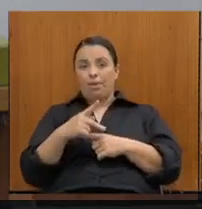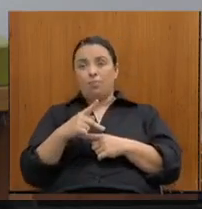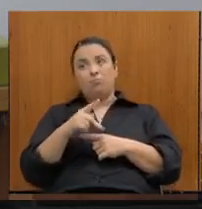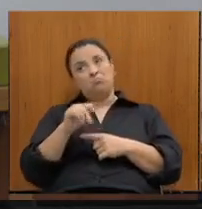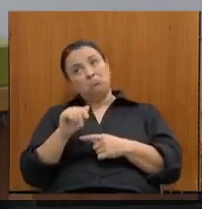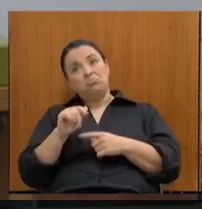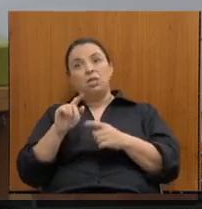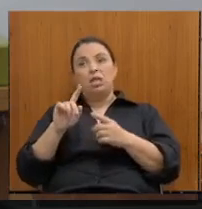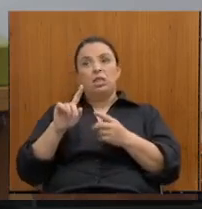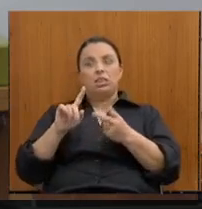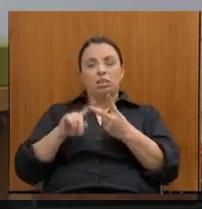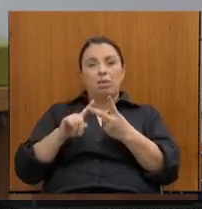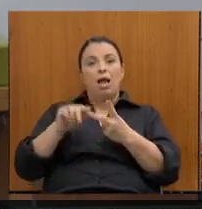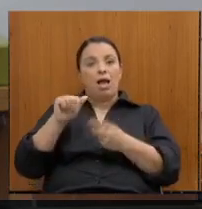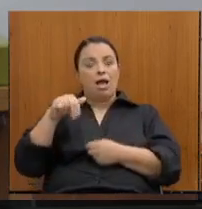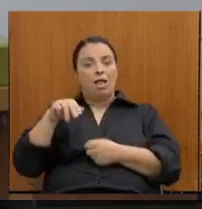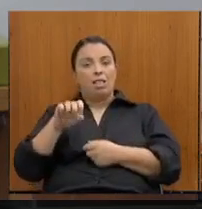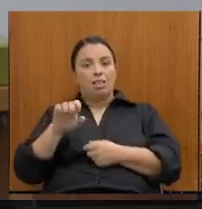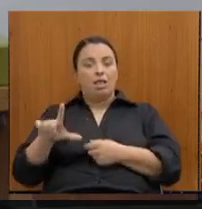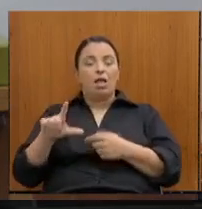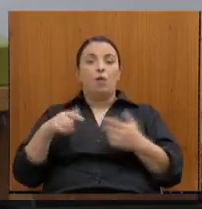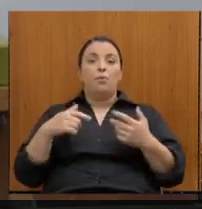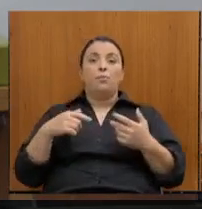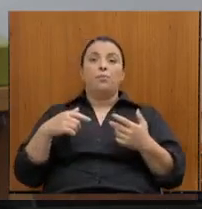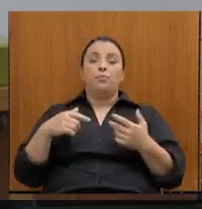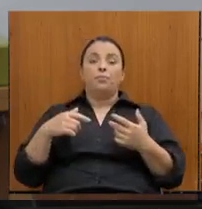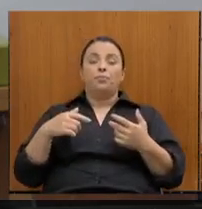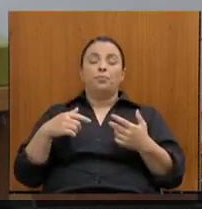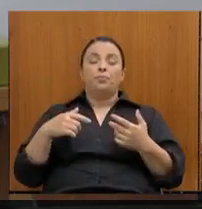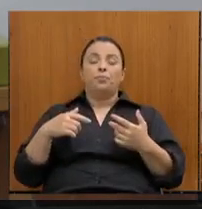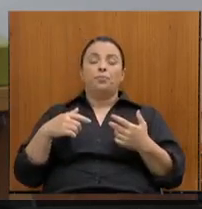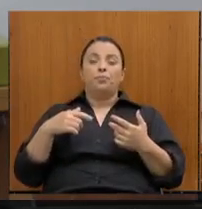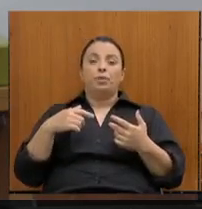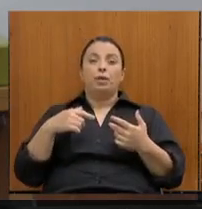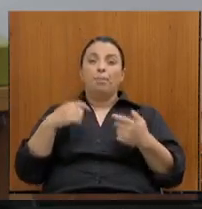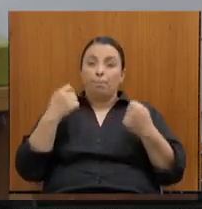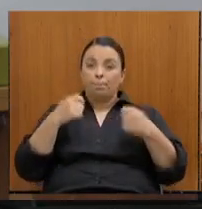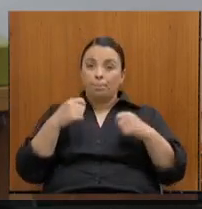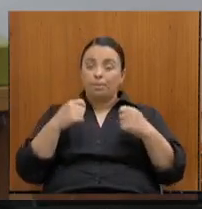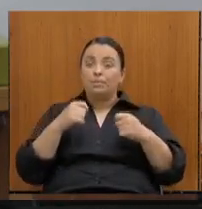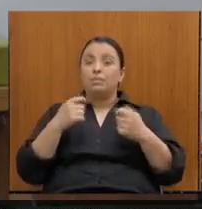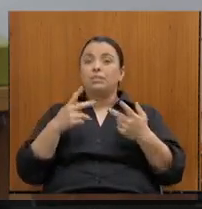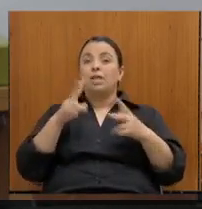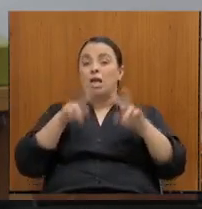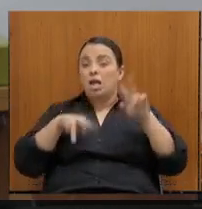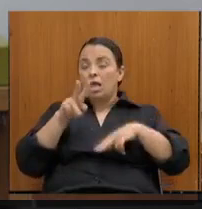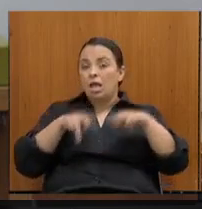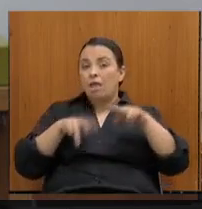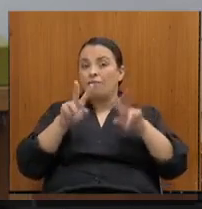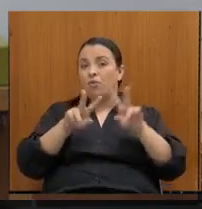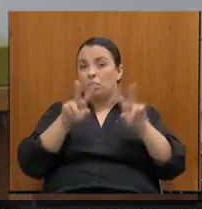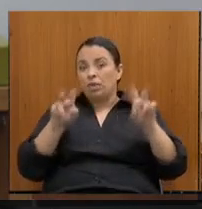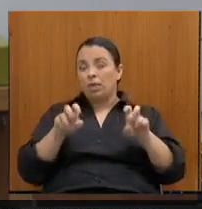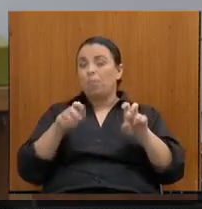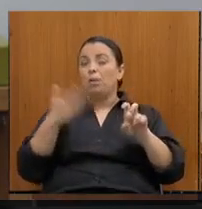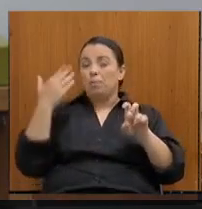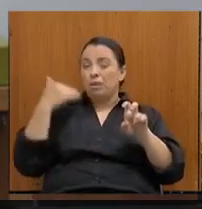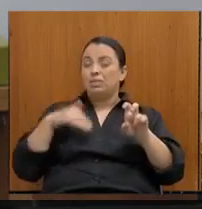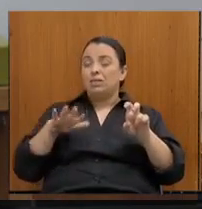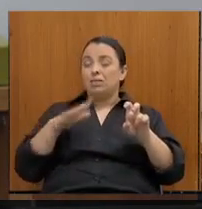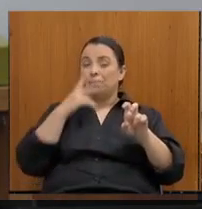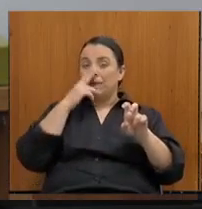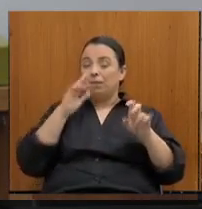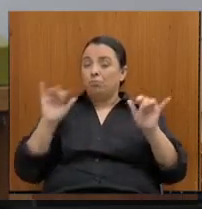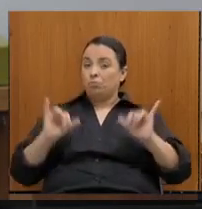eu acho que devia já nós estamos batalhando como eu vou propor aqui revisita um tema que foi muito caro para vários dos Senhores aqui